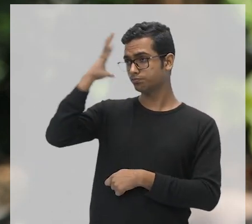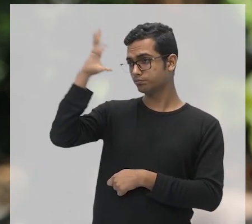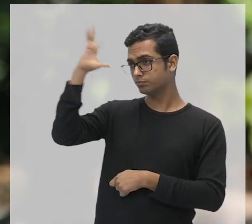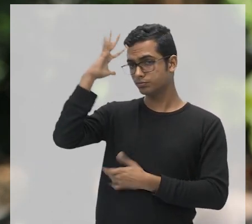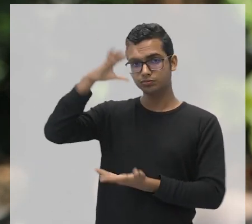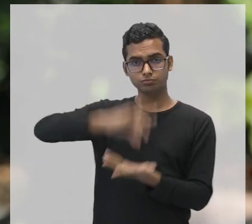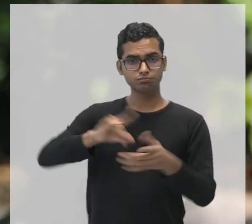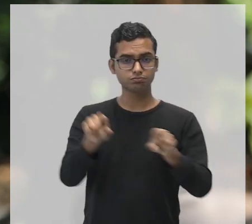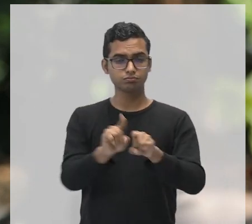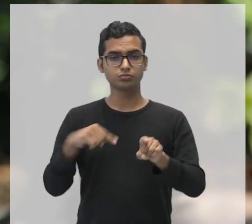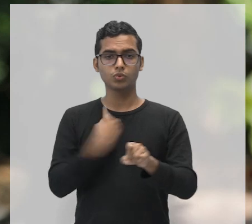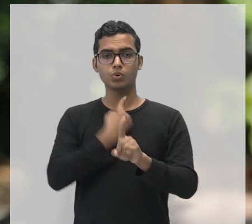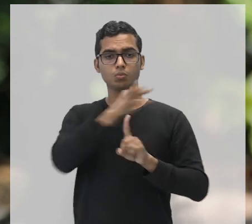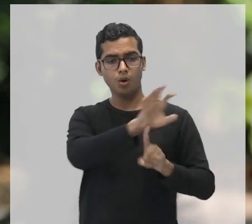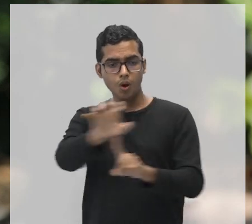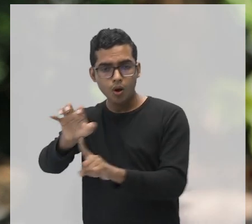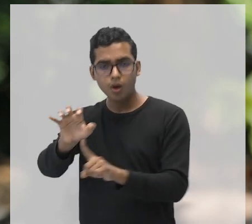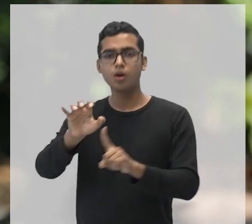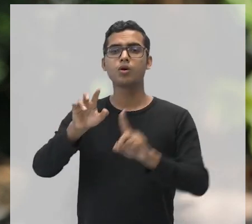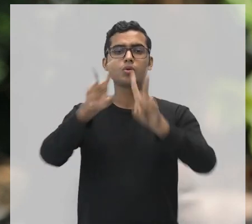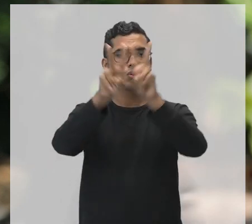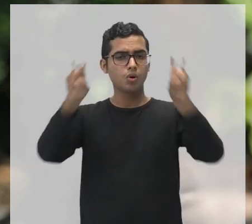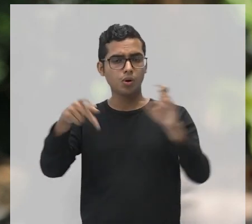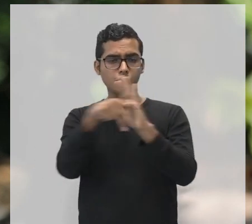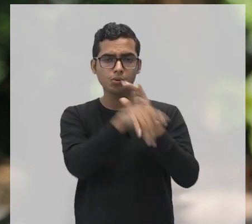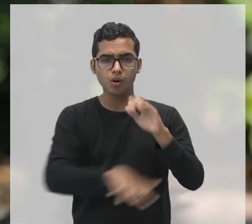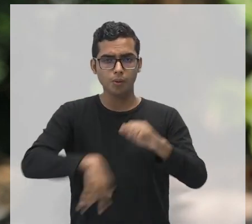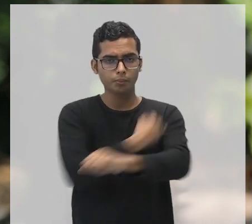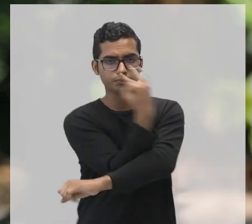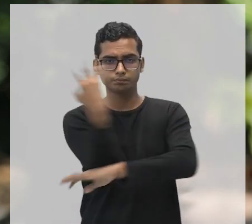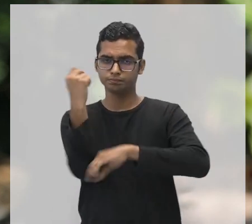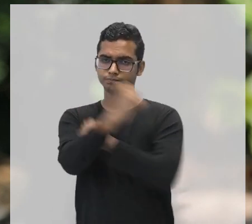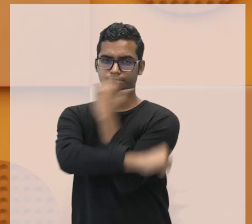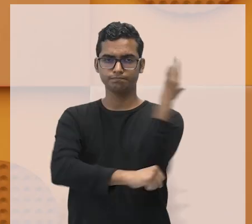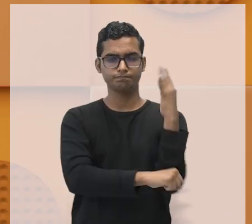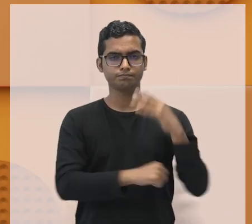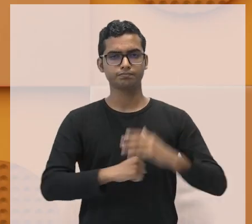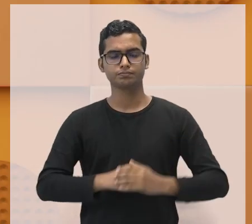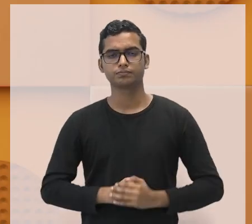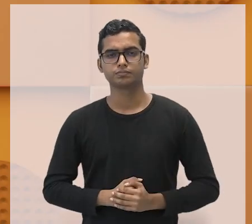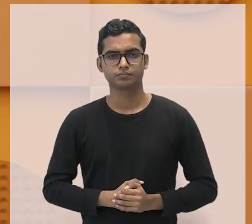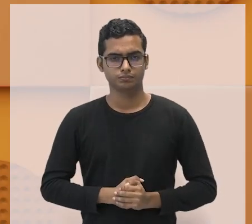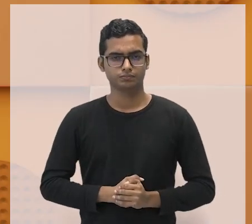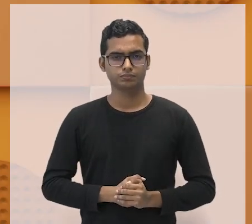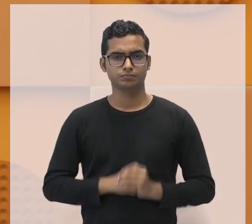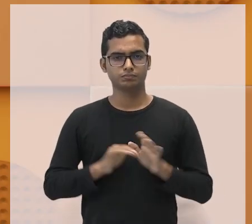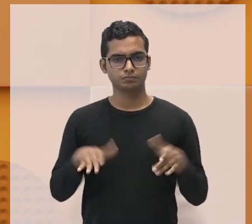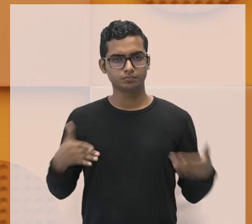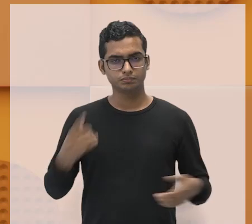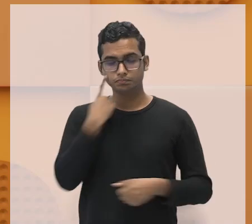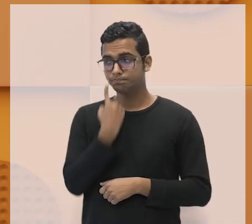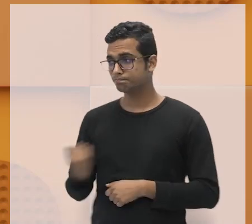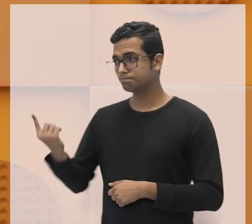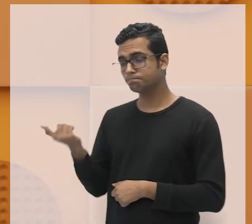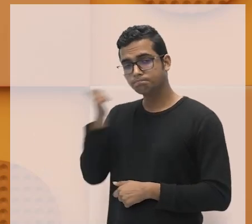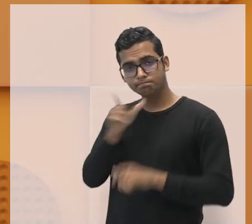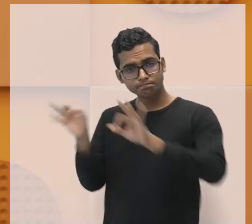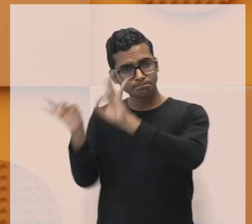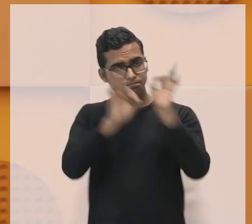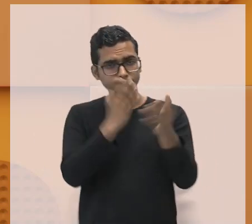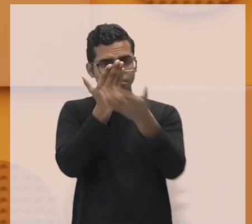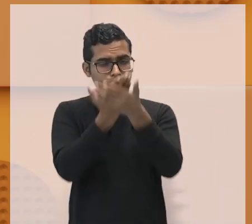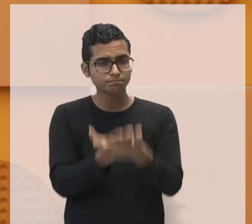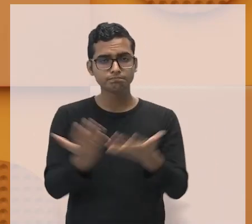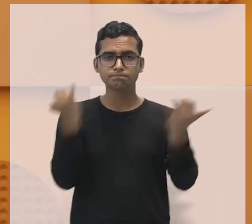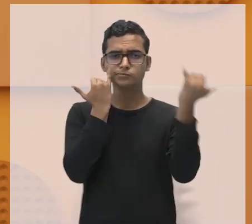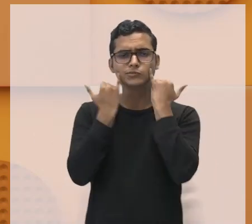bem as nossas influências sobre o meio ambiente. Então aí a gente conseguiu verificar essa